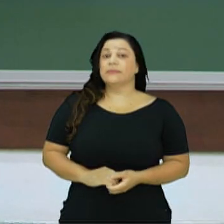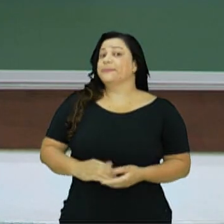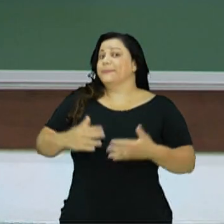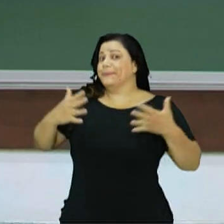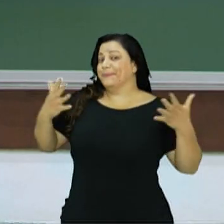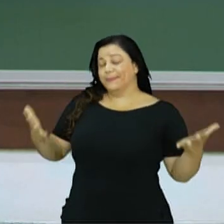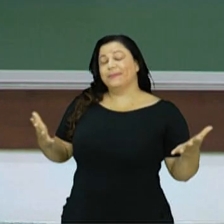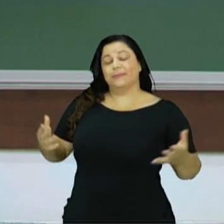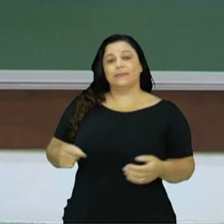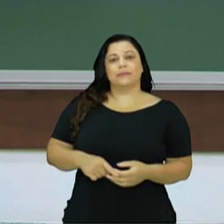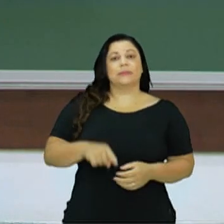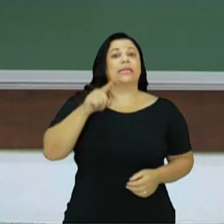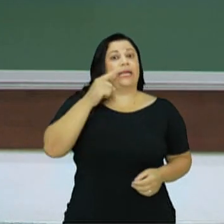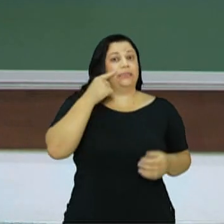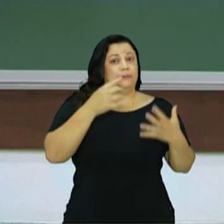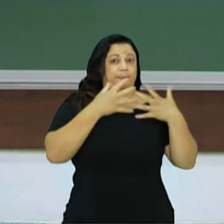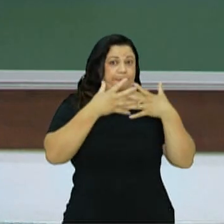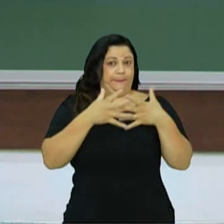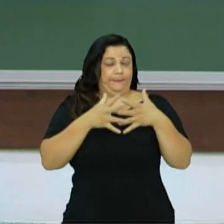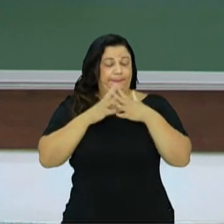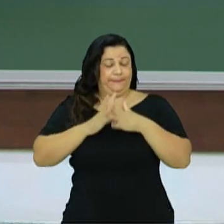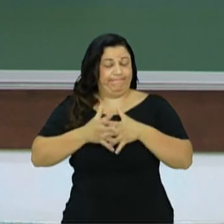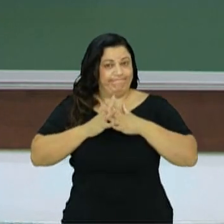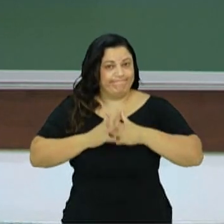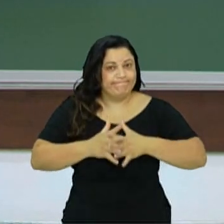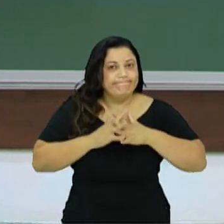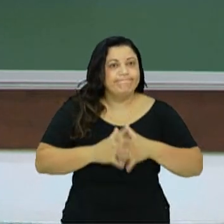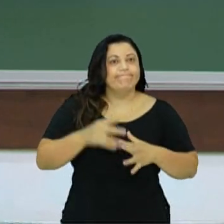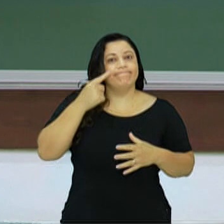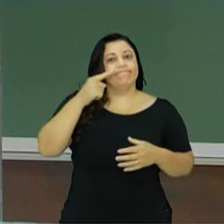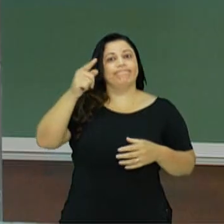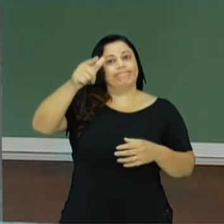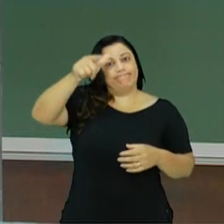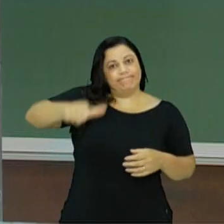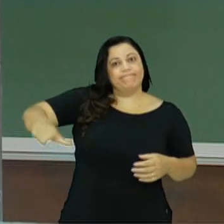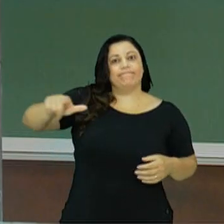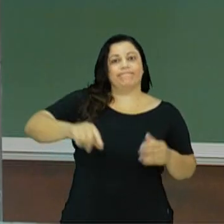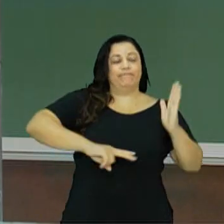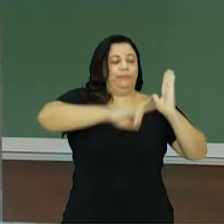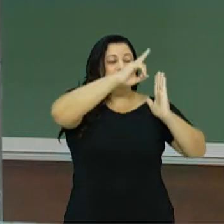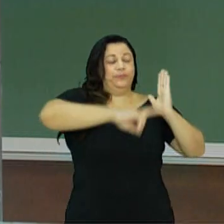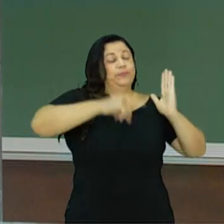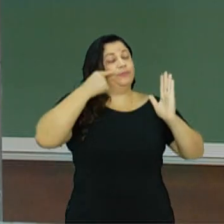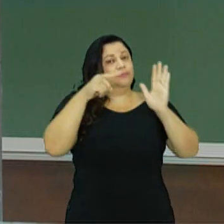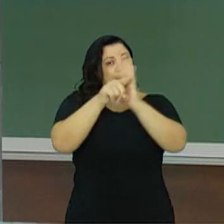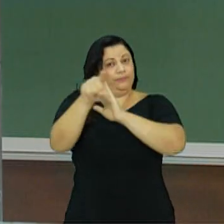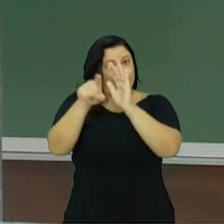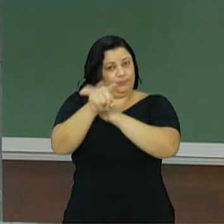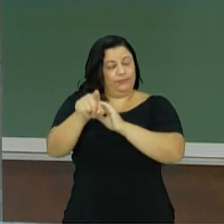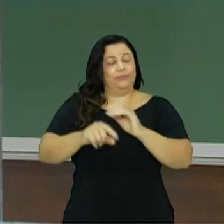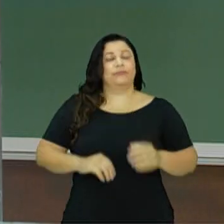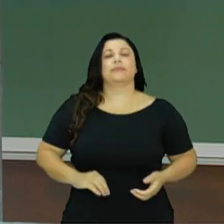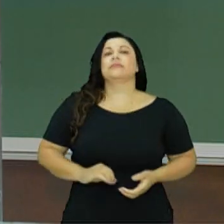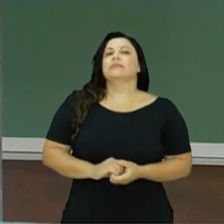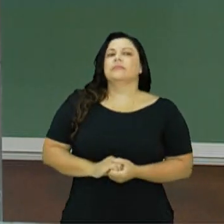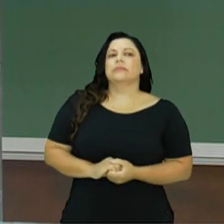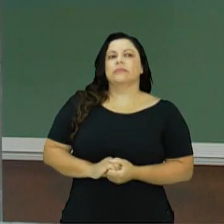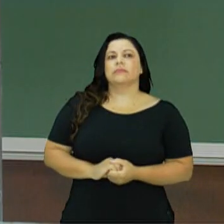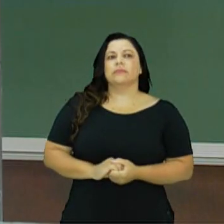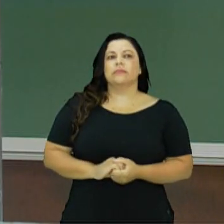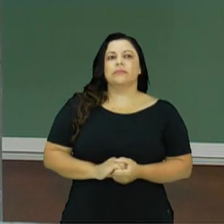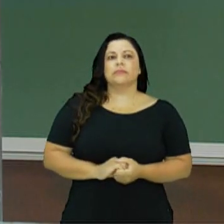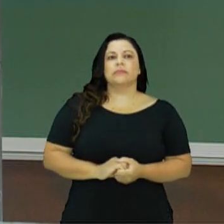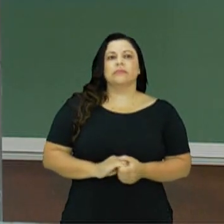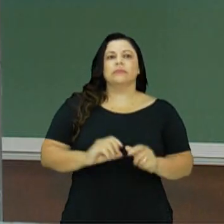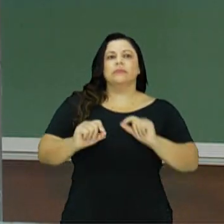Então, gente, essa é um pouquinho mais complexa, né? Vamos colocar aqui outra vez para você poder visualizar a questão como um todo, né? Os compostos minerais